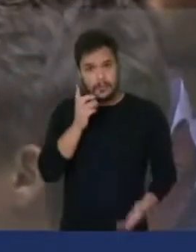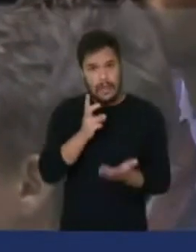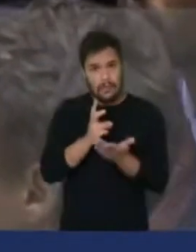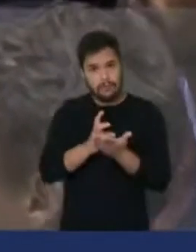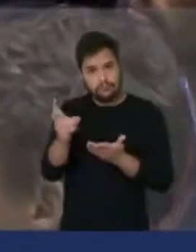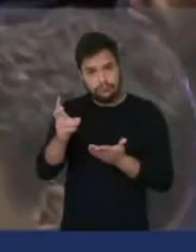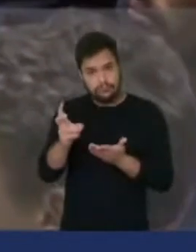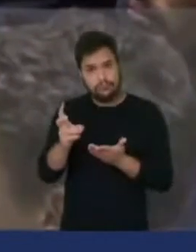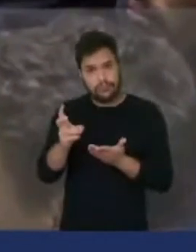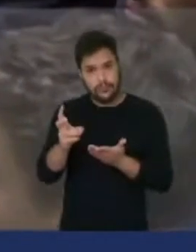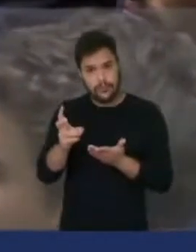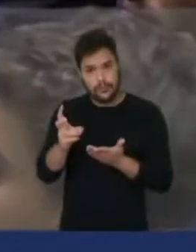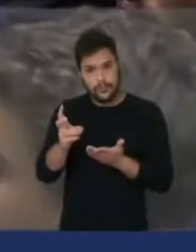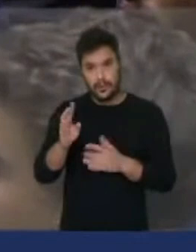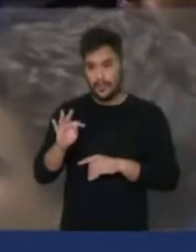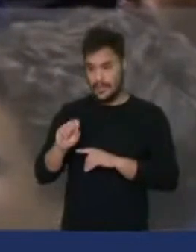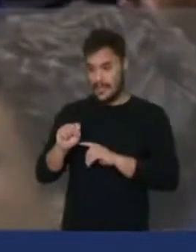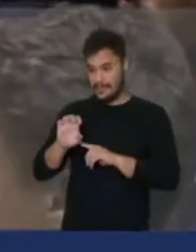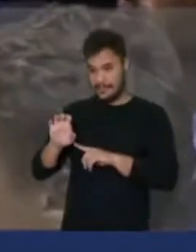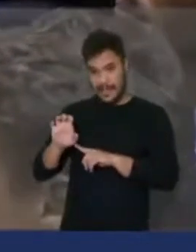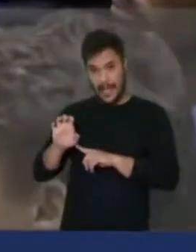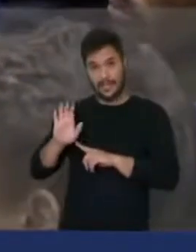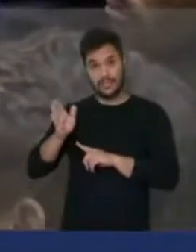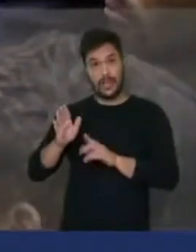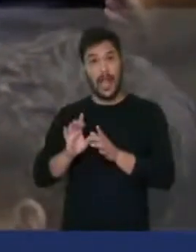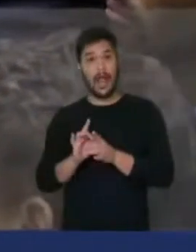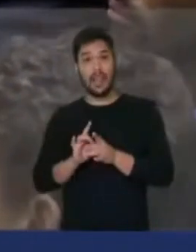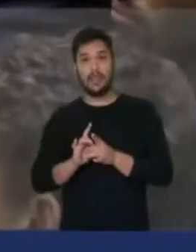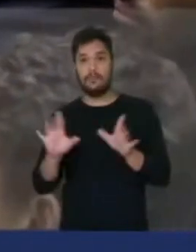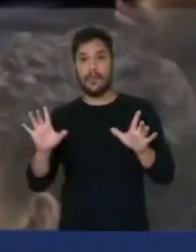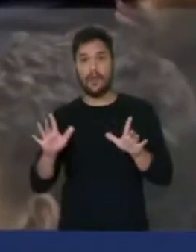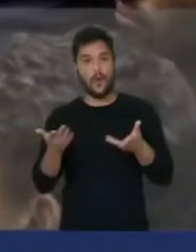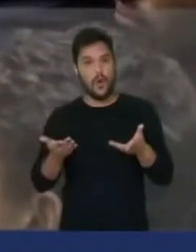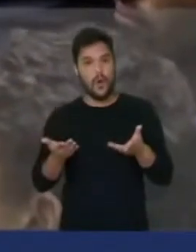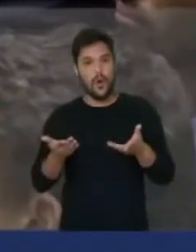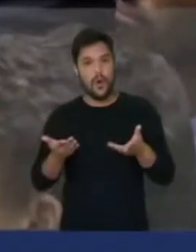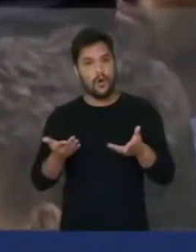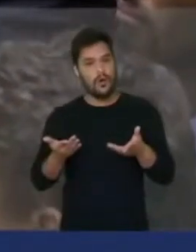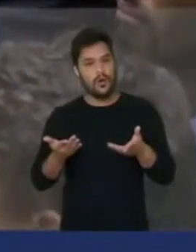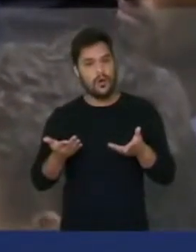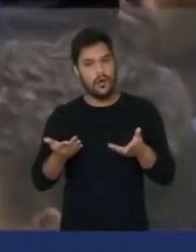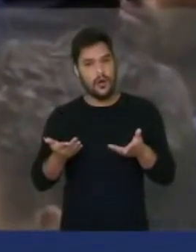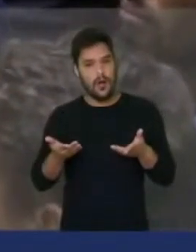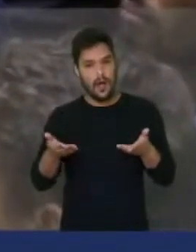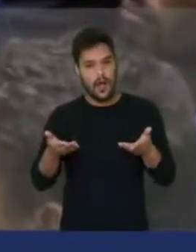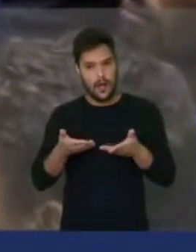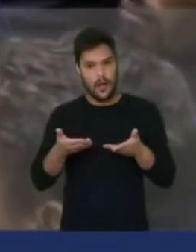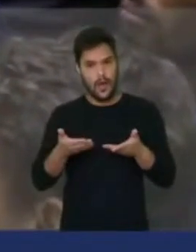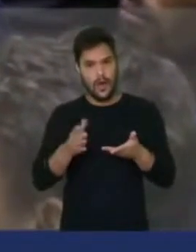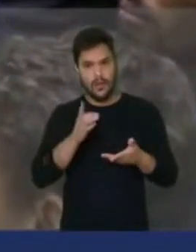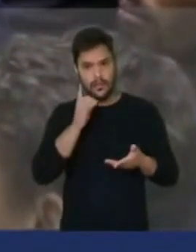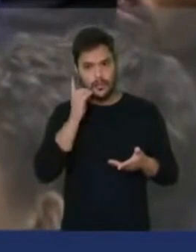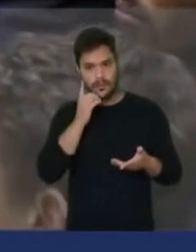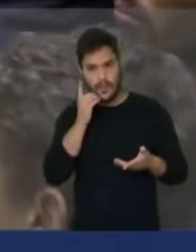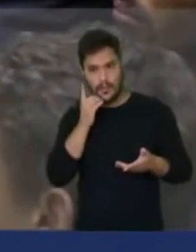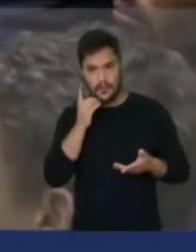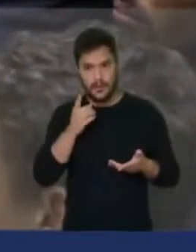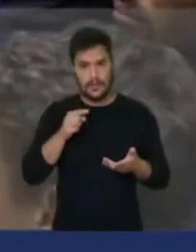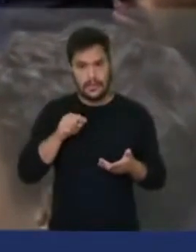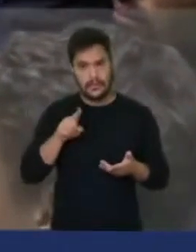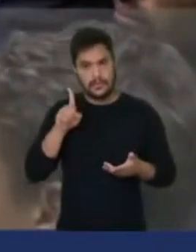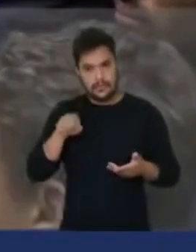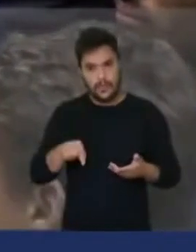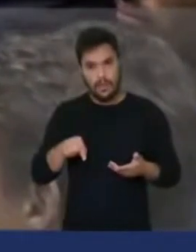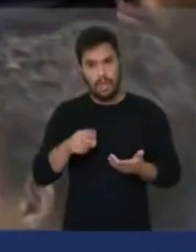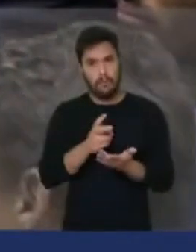que os tribunais eleitorais deram o mandato Conselheiro então o mandato Deputado isso de você